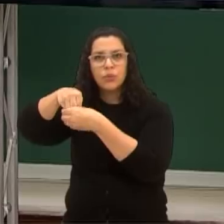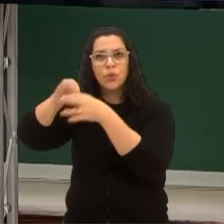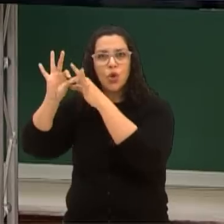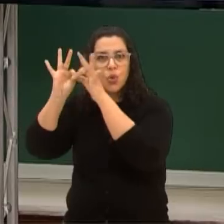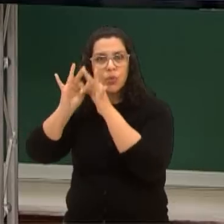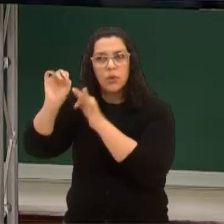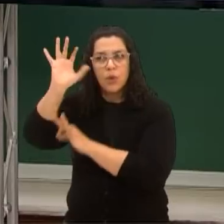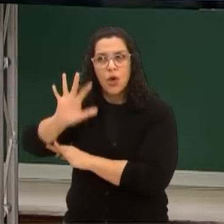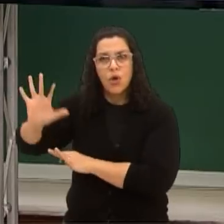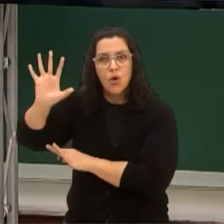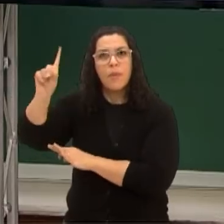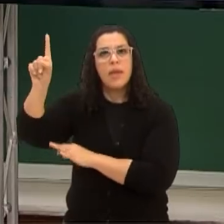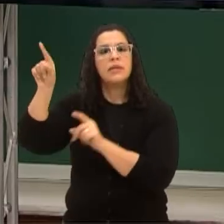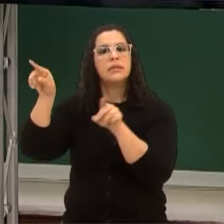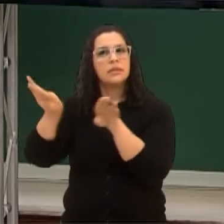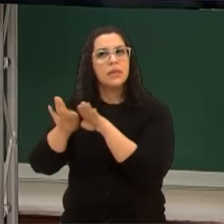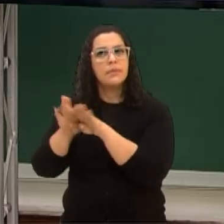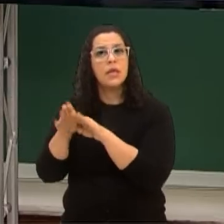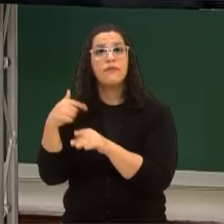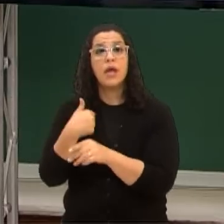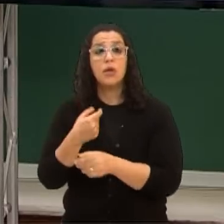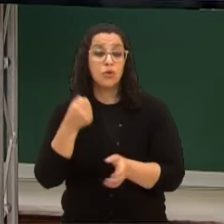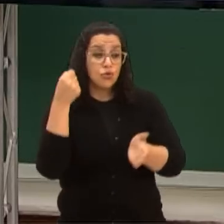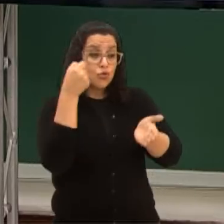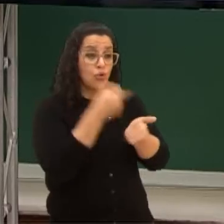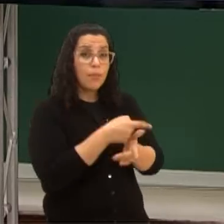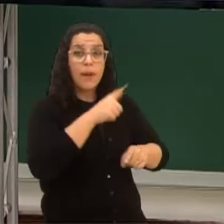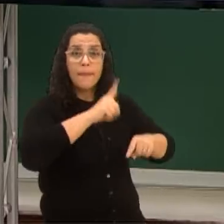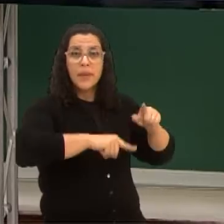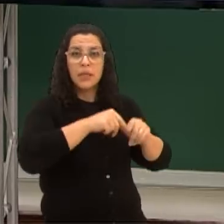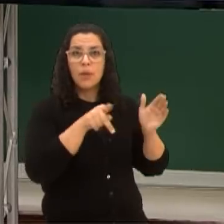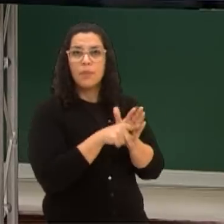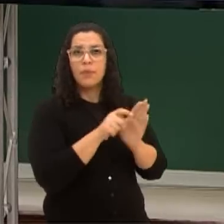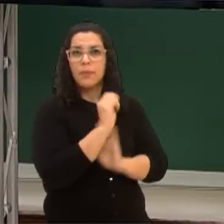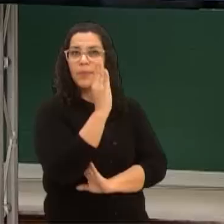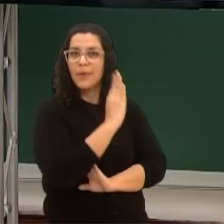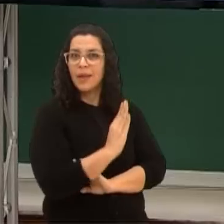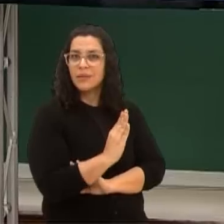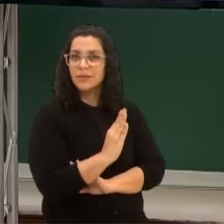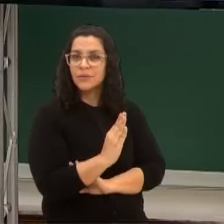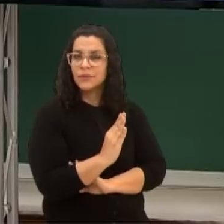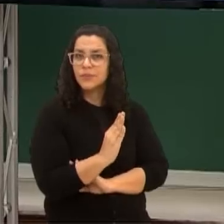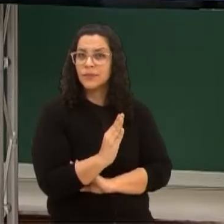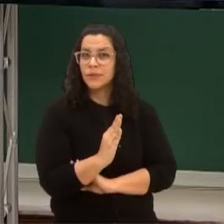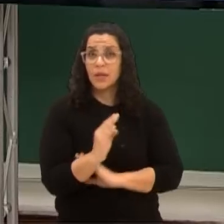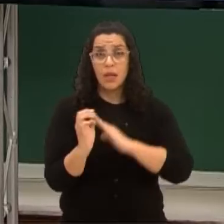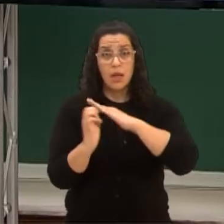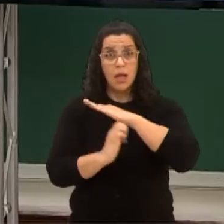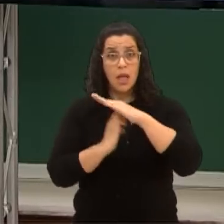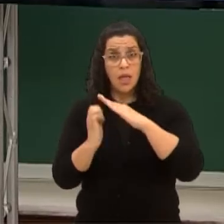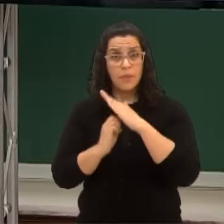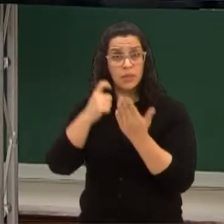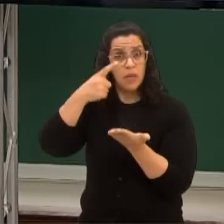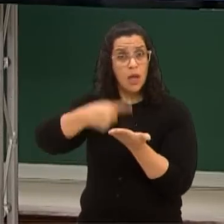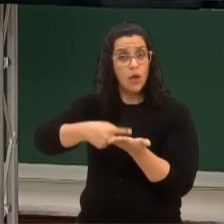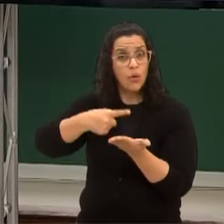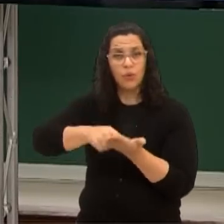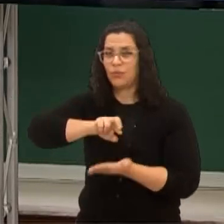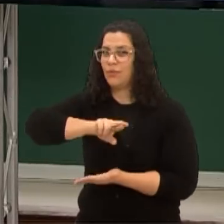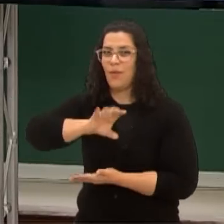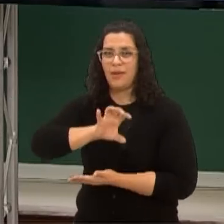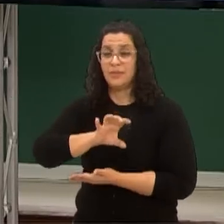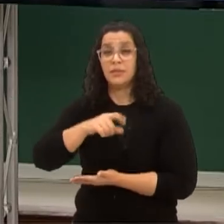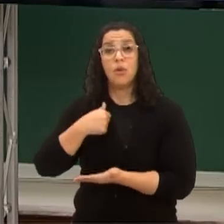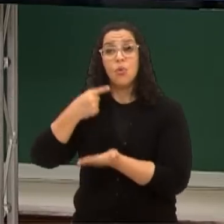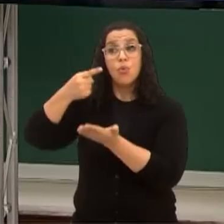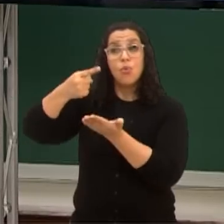países europeus também possam consumir. Não necessariamente a empresa que vai fazer esse acordo, mas quando esse